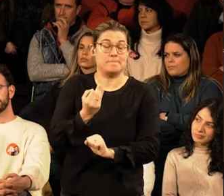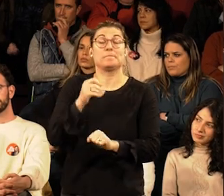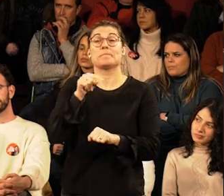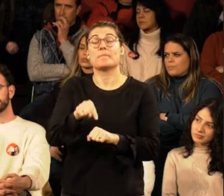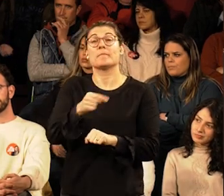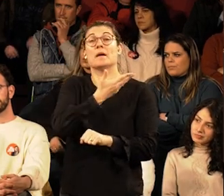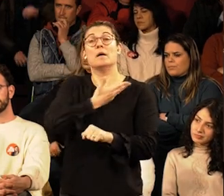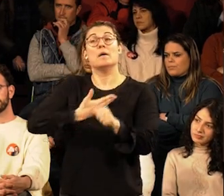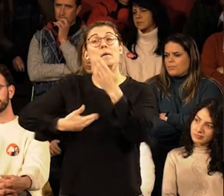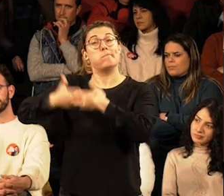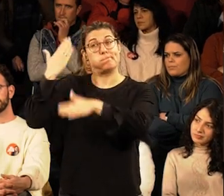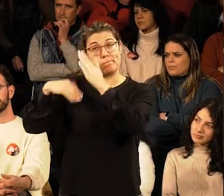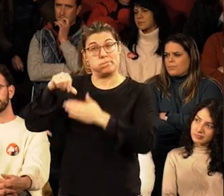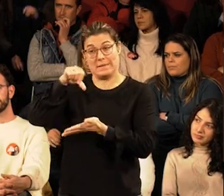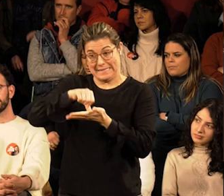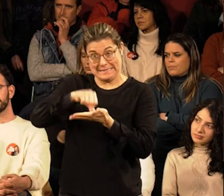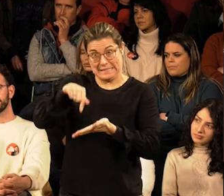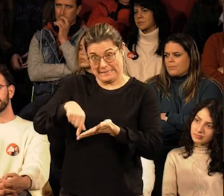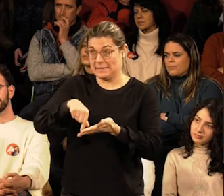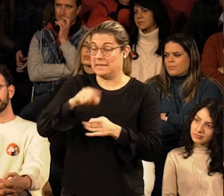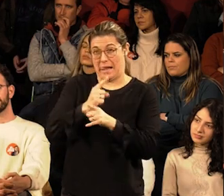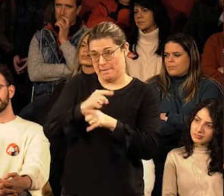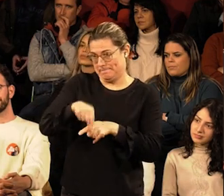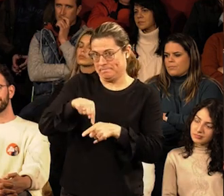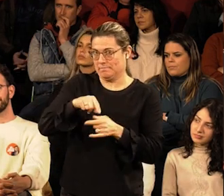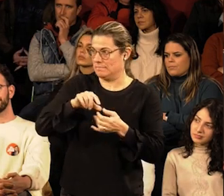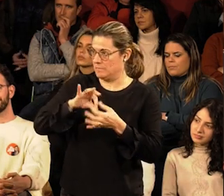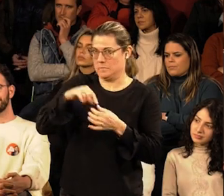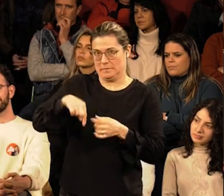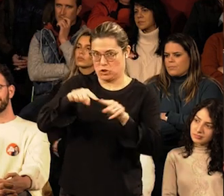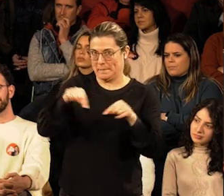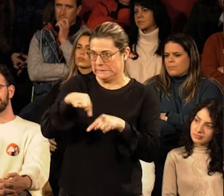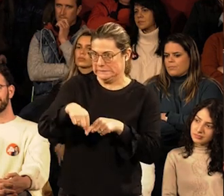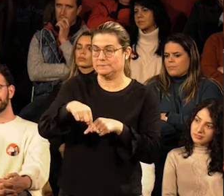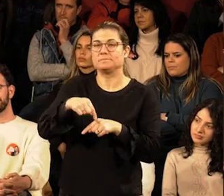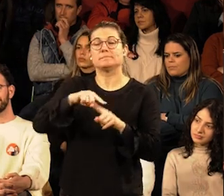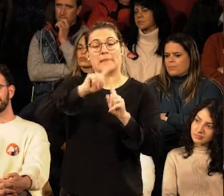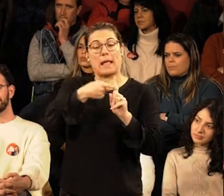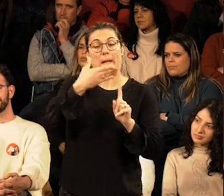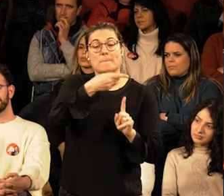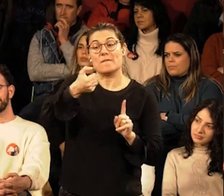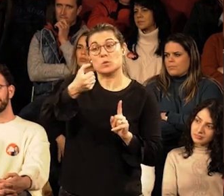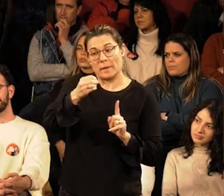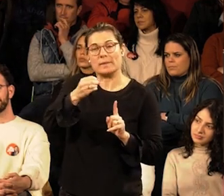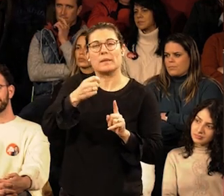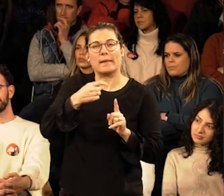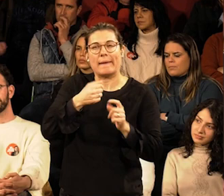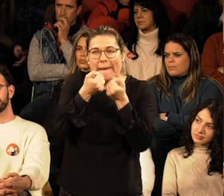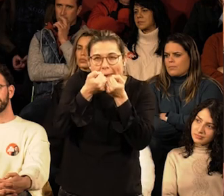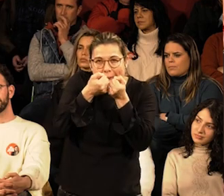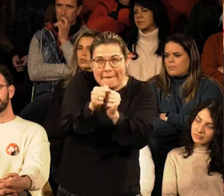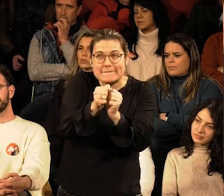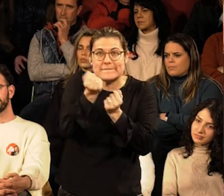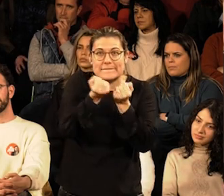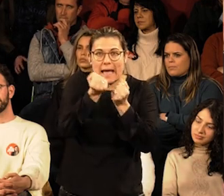antiga sede da Incrível almadense que em 1958 escondido no carro para não